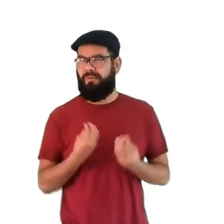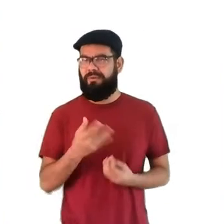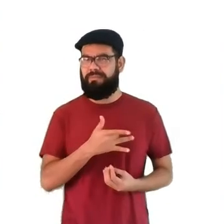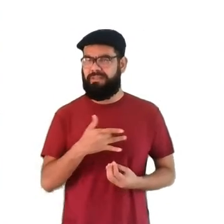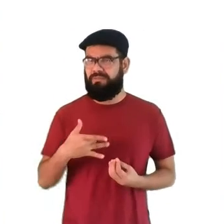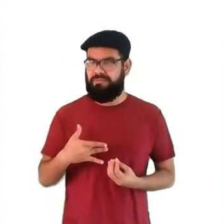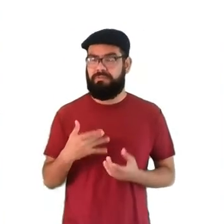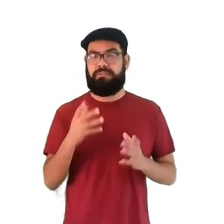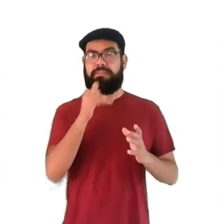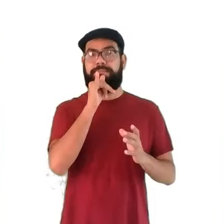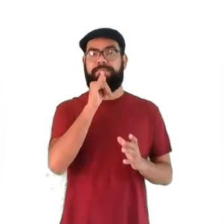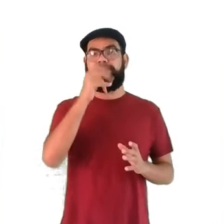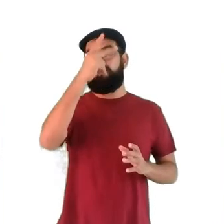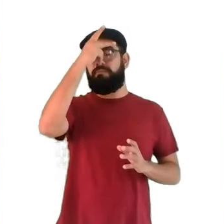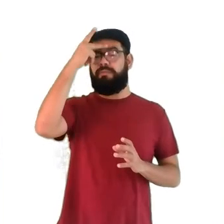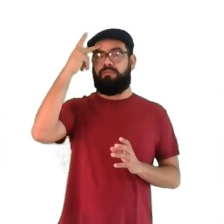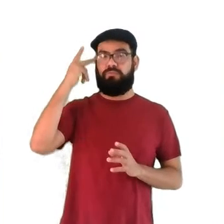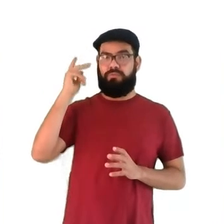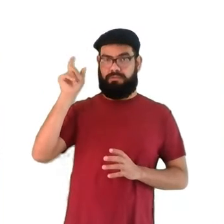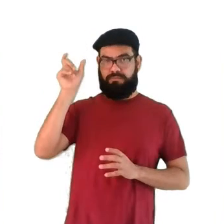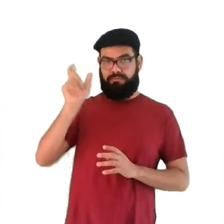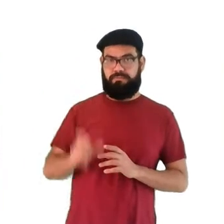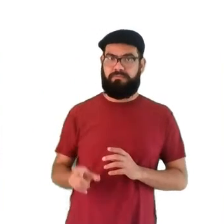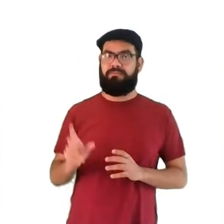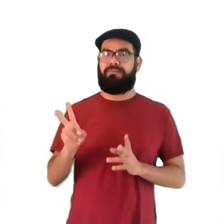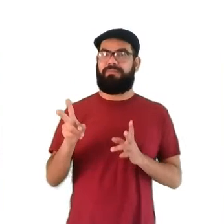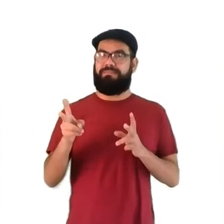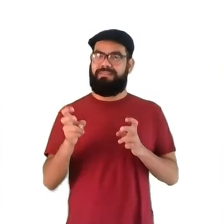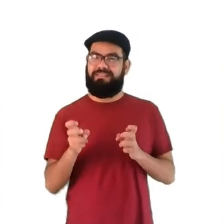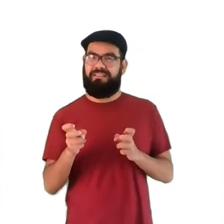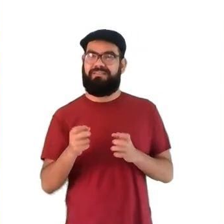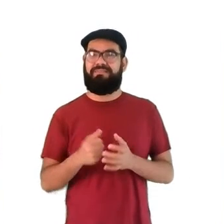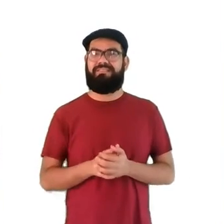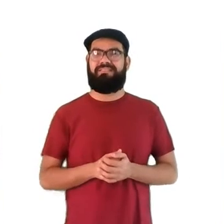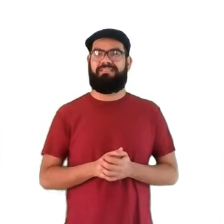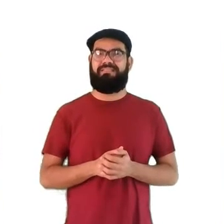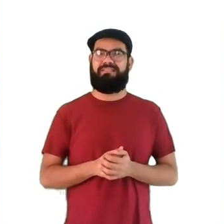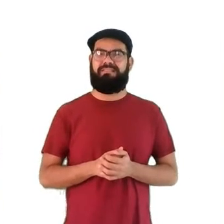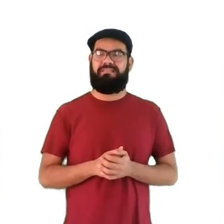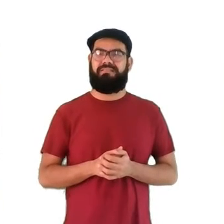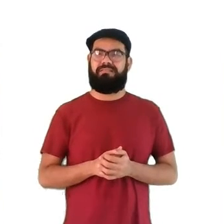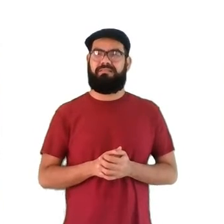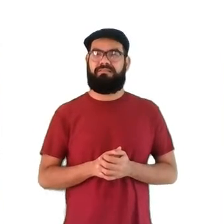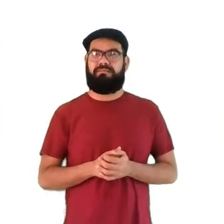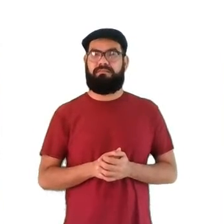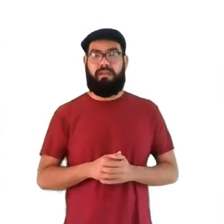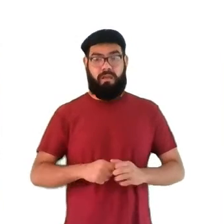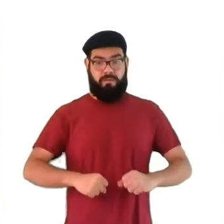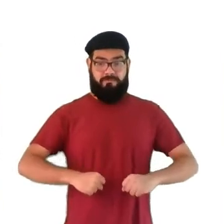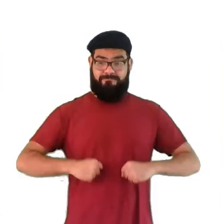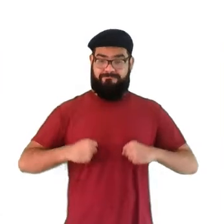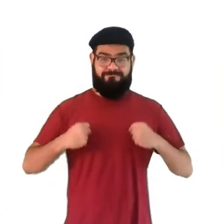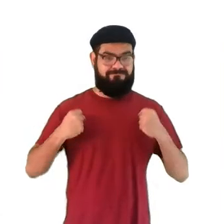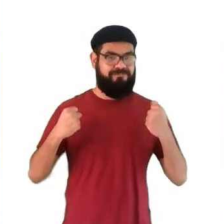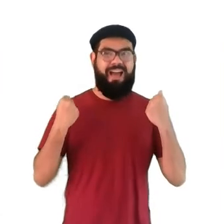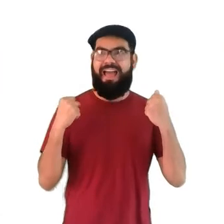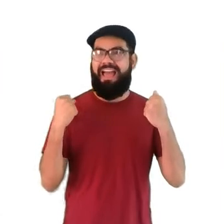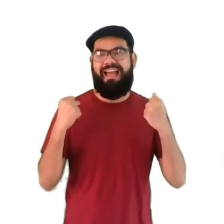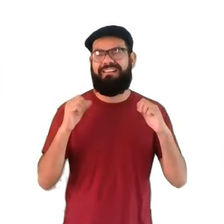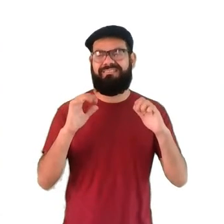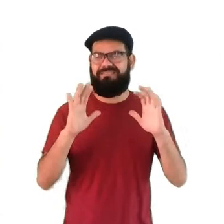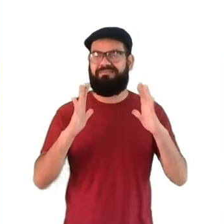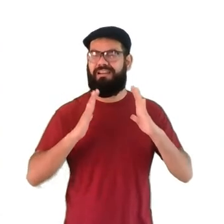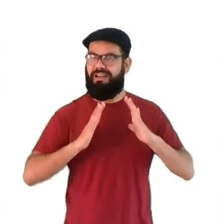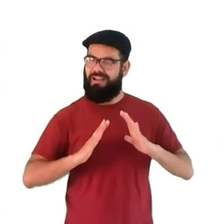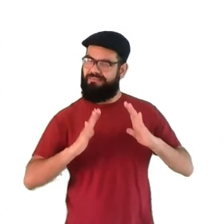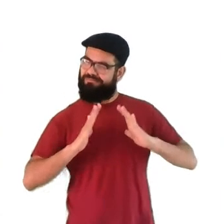nessa fase, a gente já percebe que por não estar lá com o gás à tona, né? A gente percebe que ela já